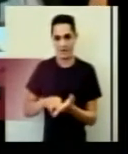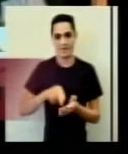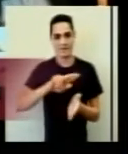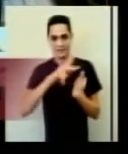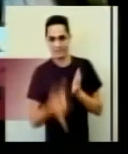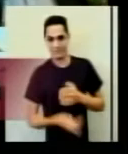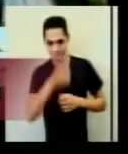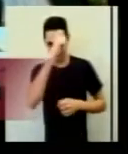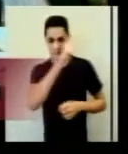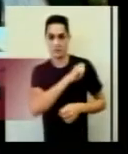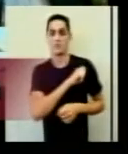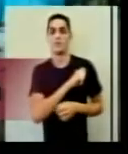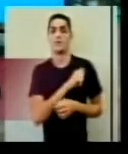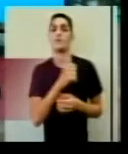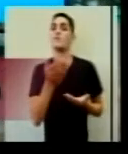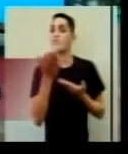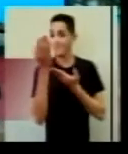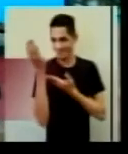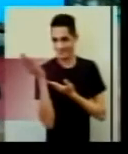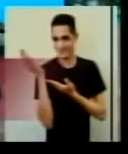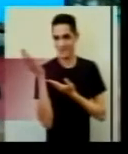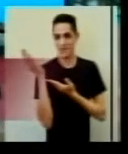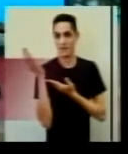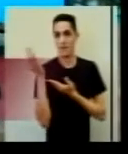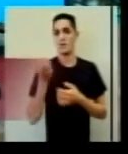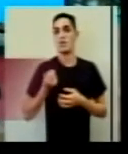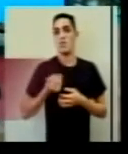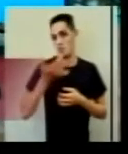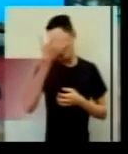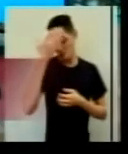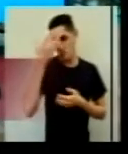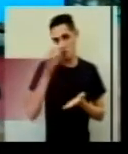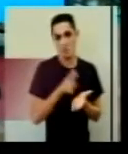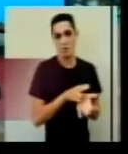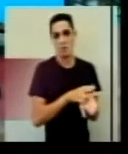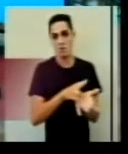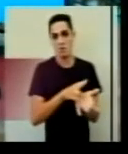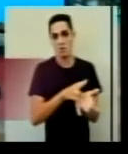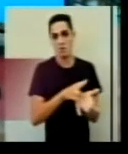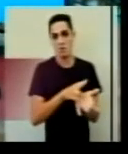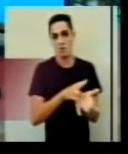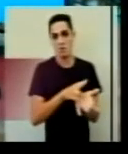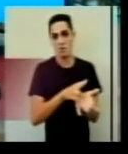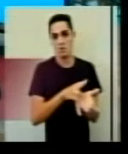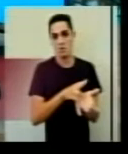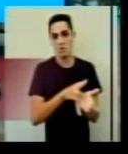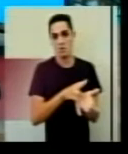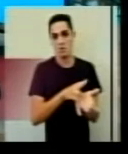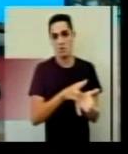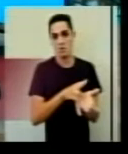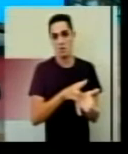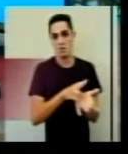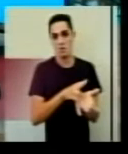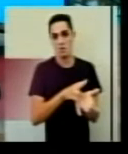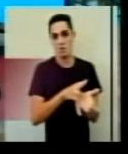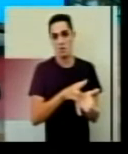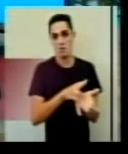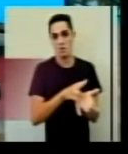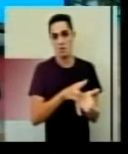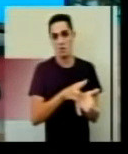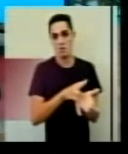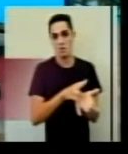os números de internados que ocorreram em São José do Rio Preto. Como você vê, os números